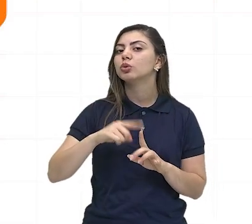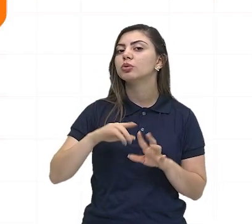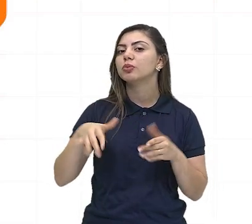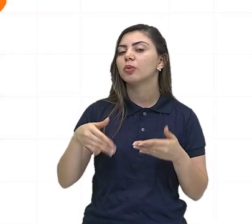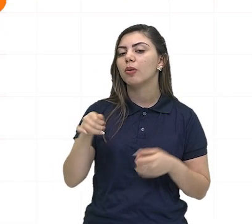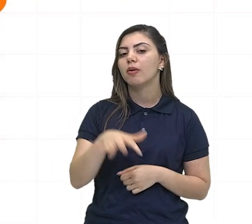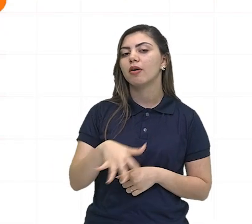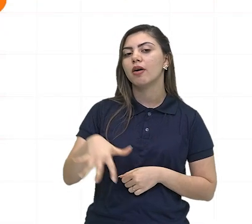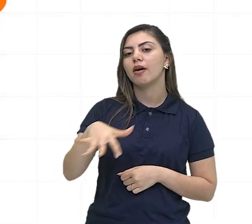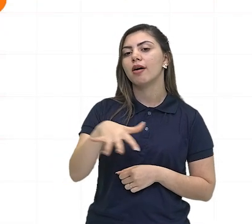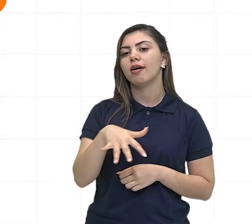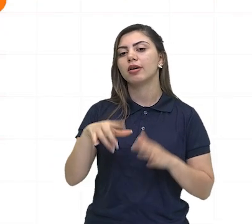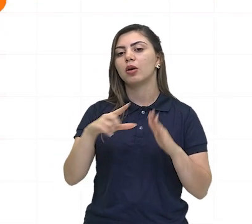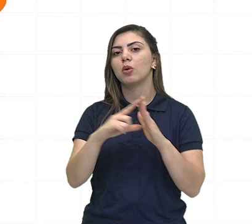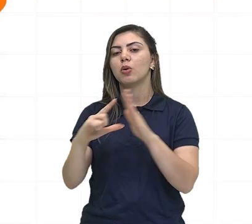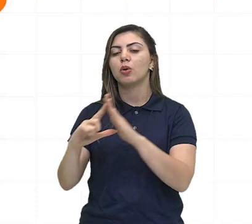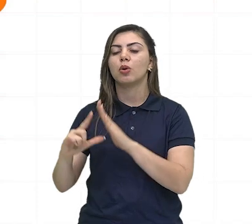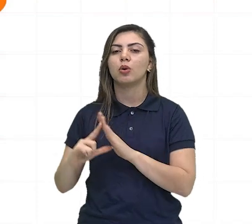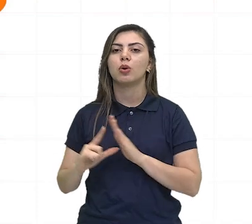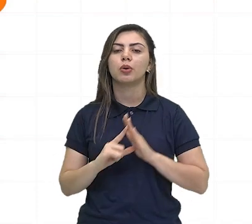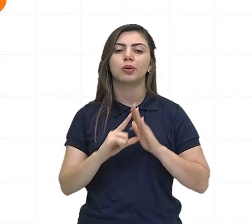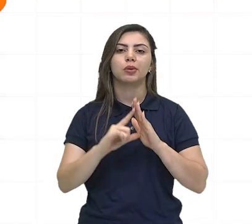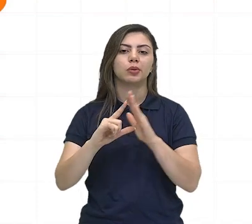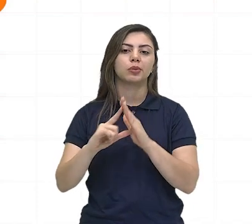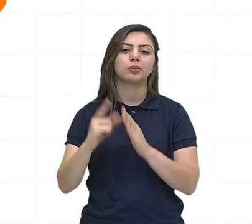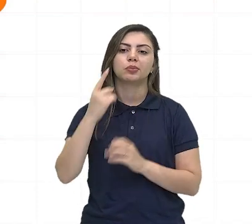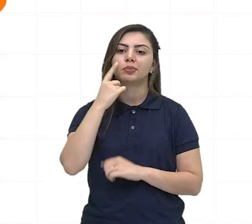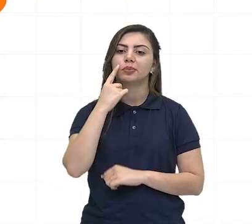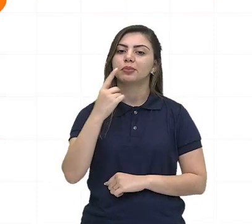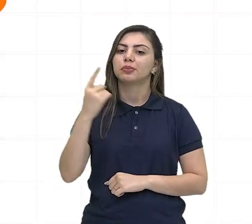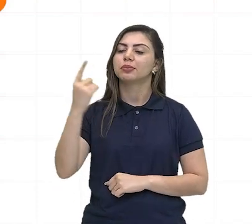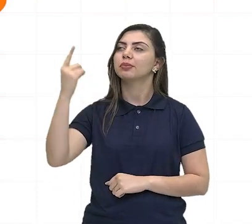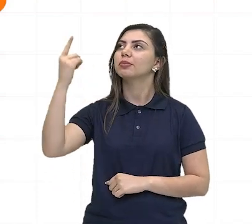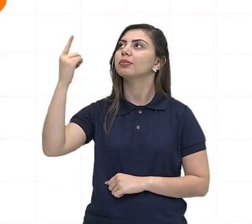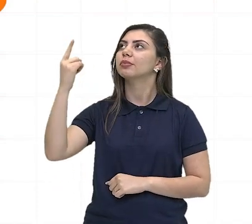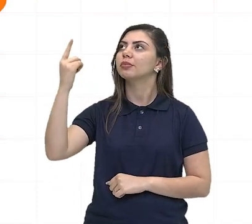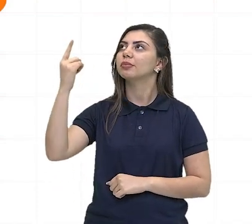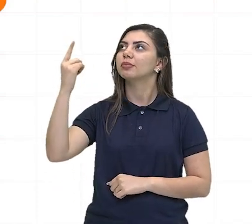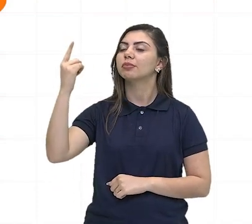bairros comerciais. Os bairros comerciais